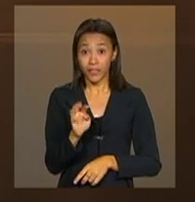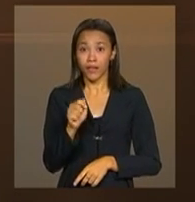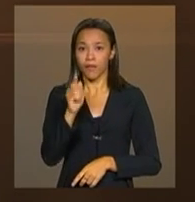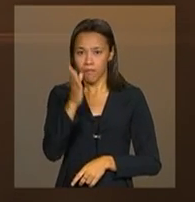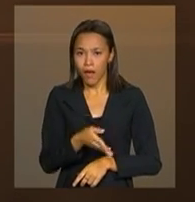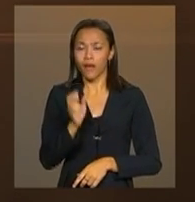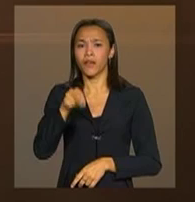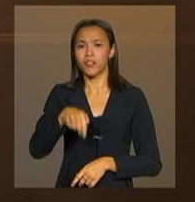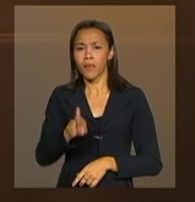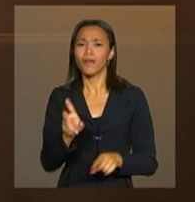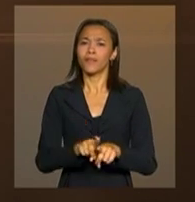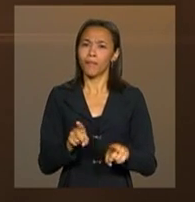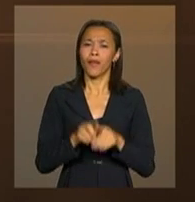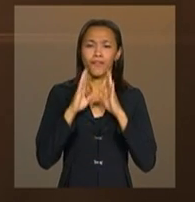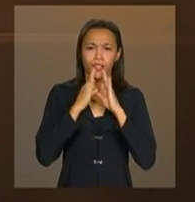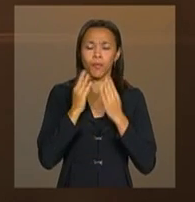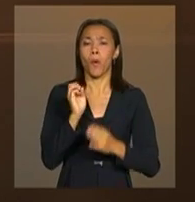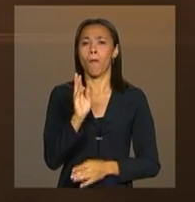twitter.com/tvnbr e